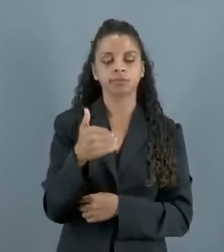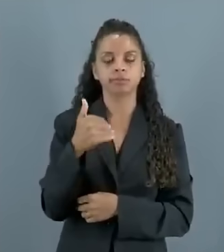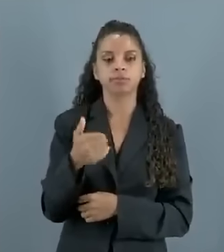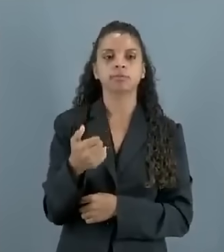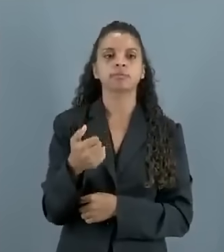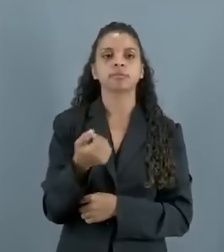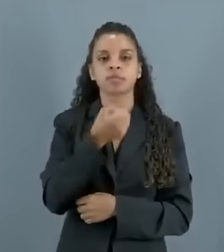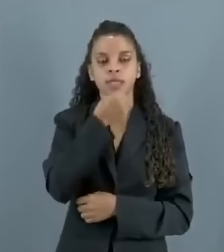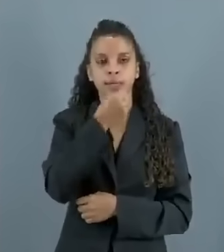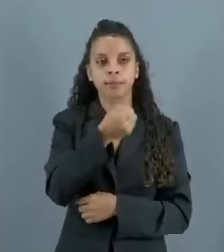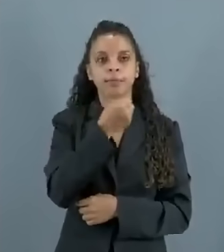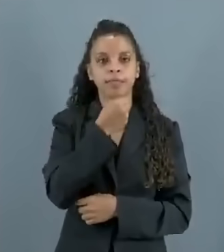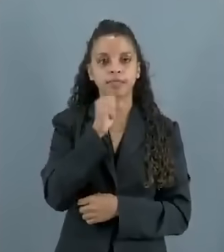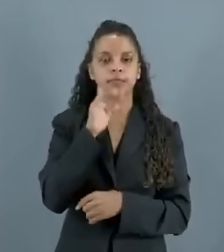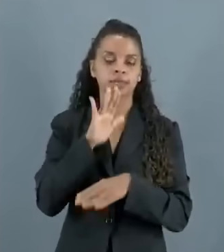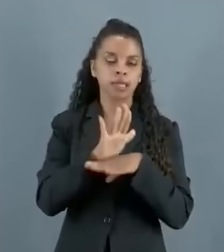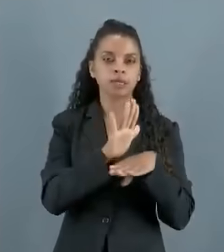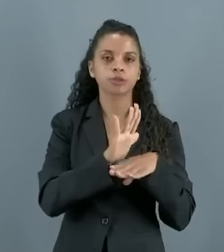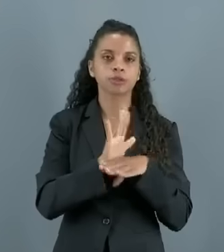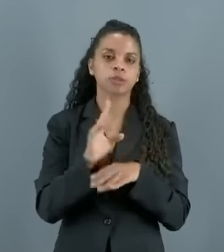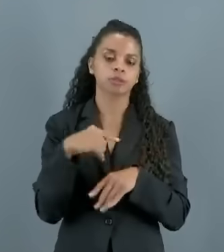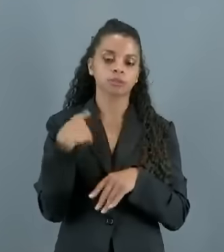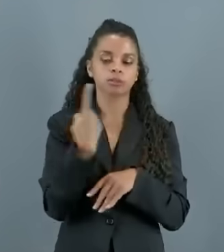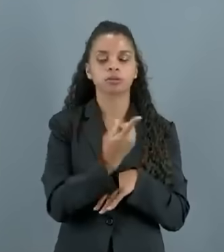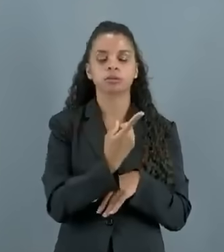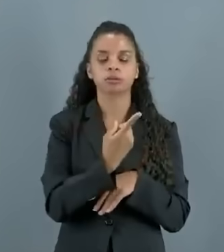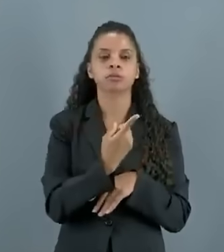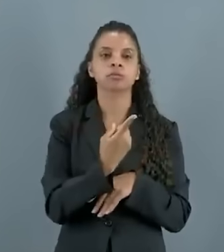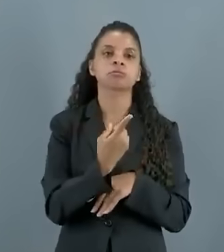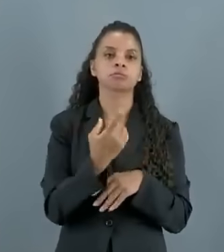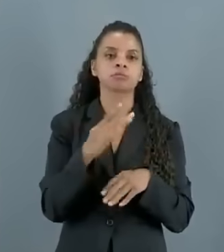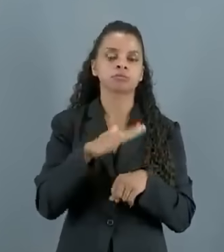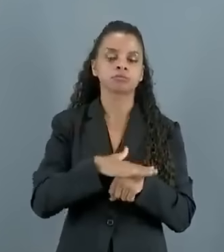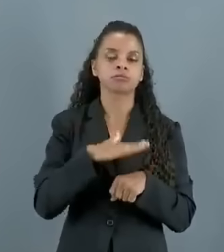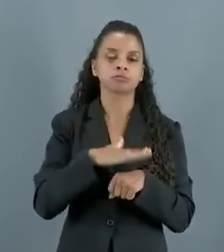ao processo que nós estamos debruçados, de que